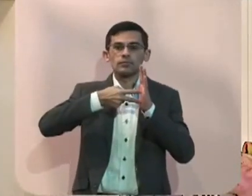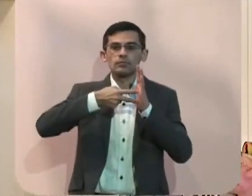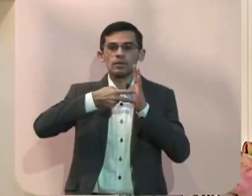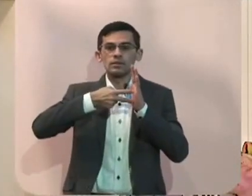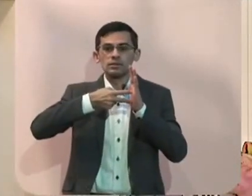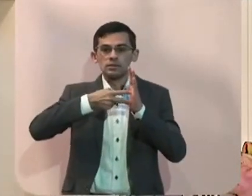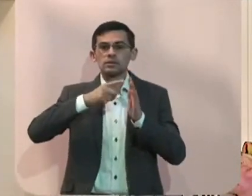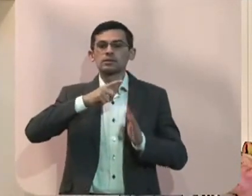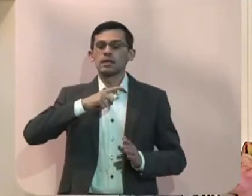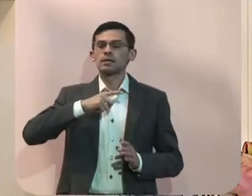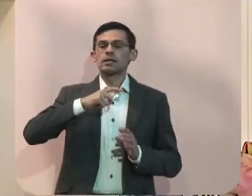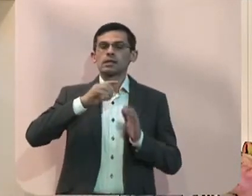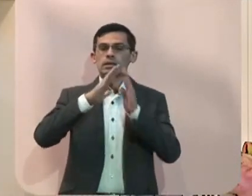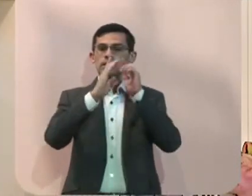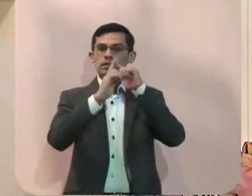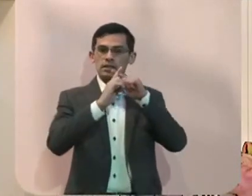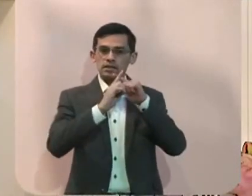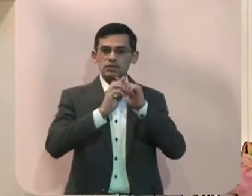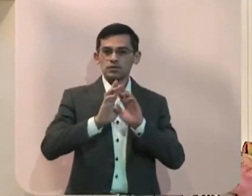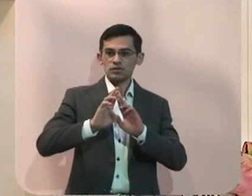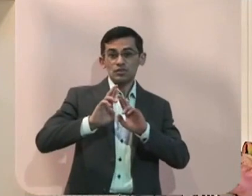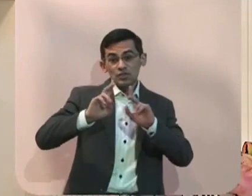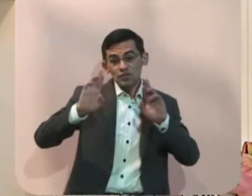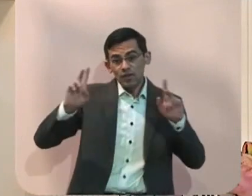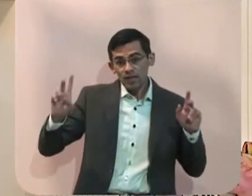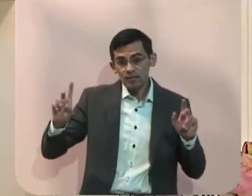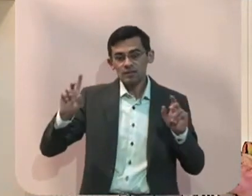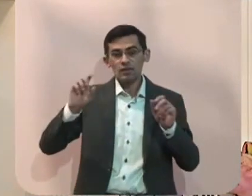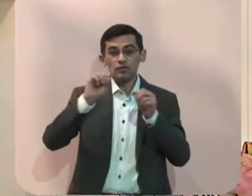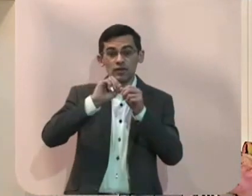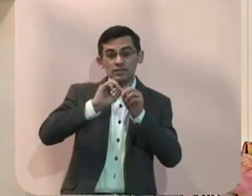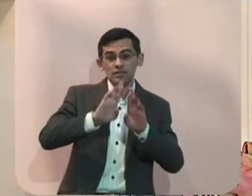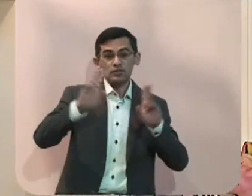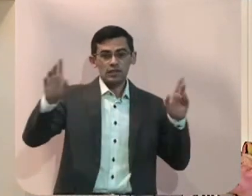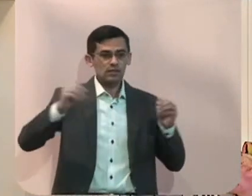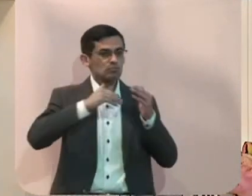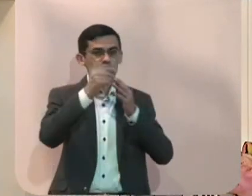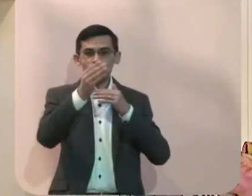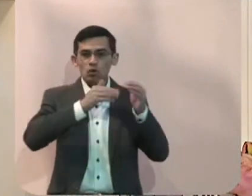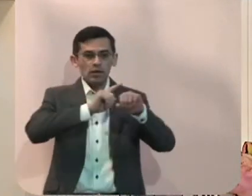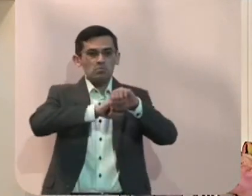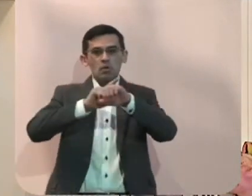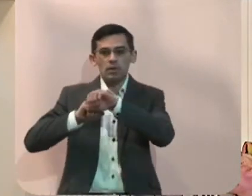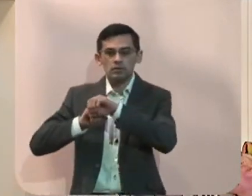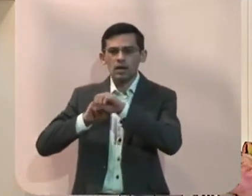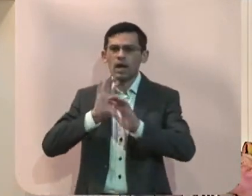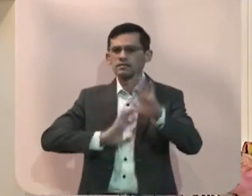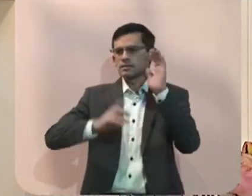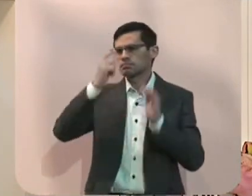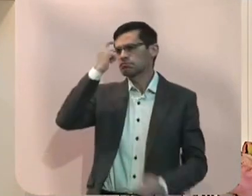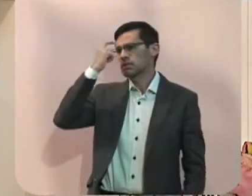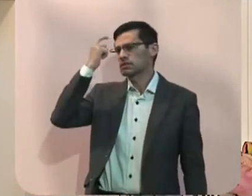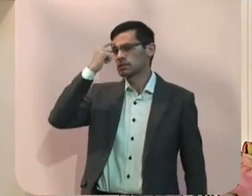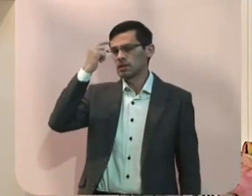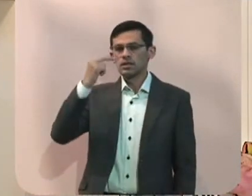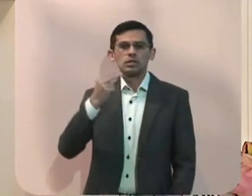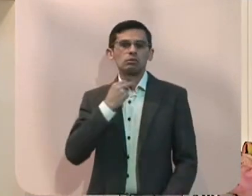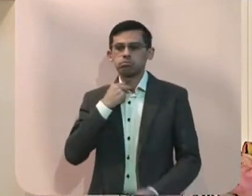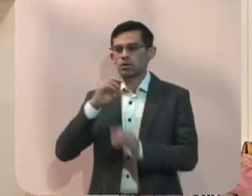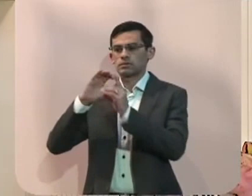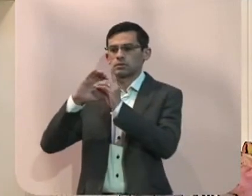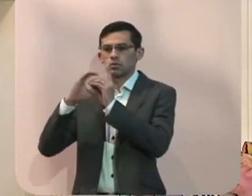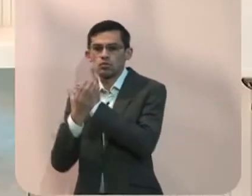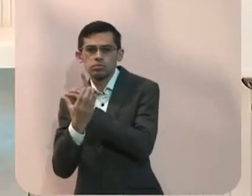ser igreja relevante em qualquer tempo ou situação? Às vezes a gente fica pensando, olha, não pode ter